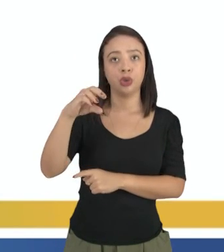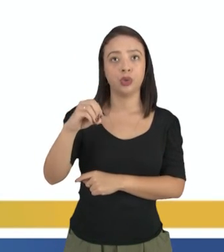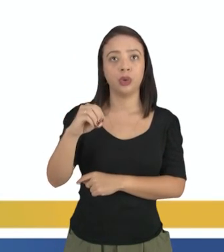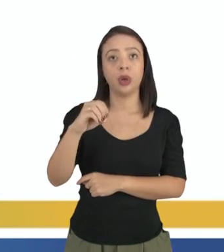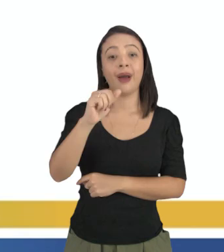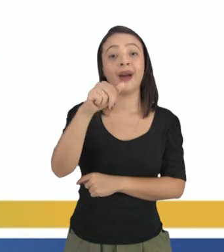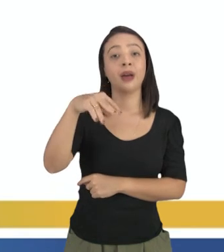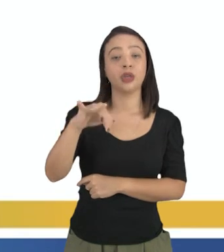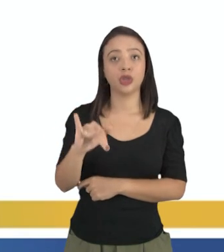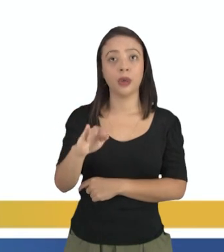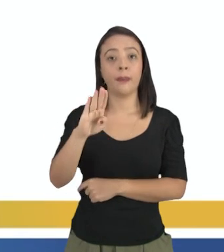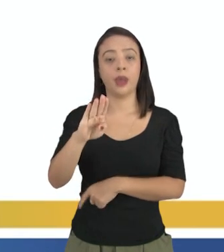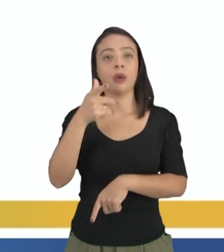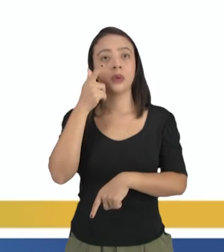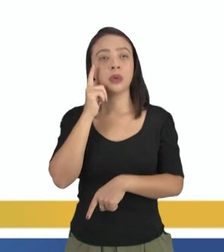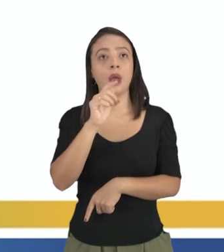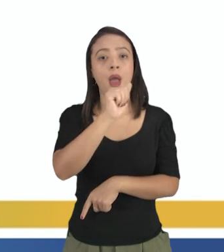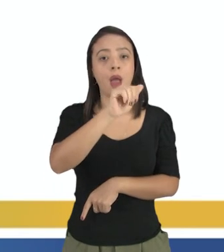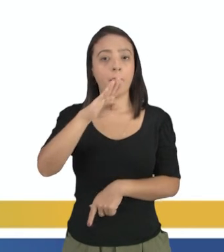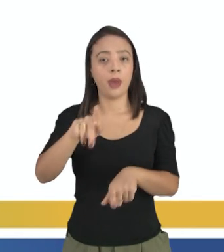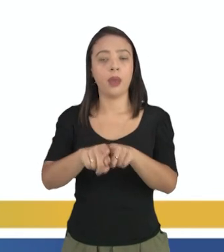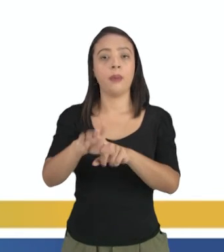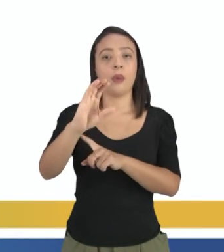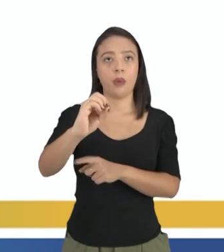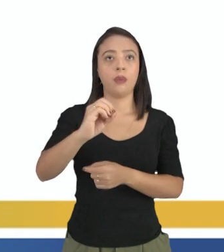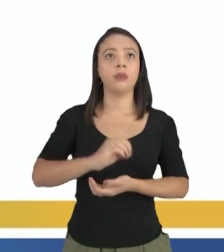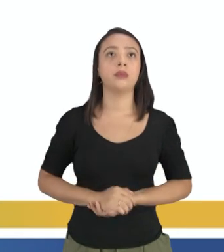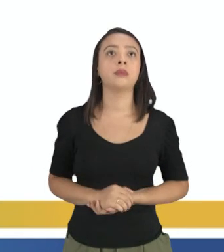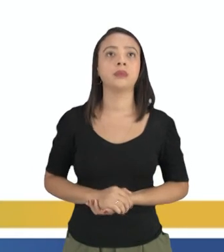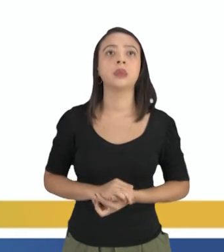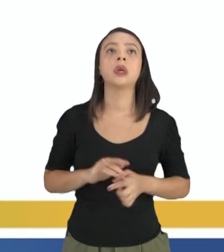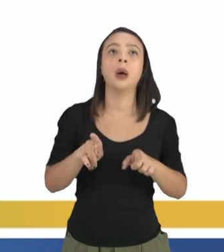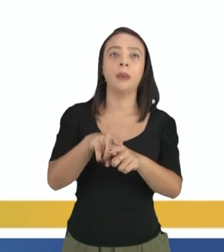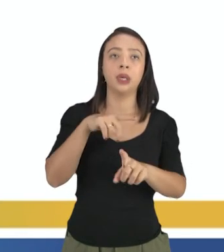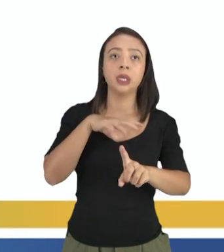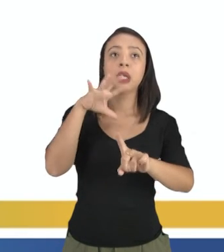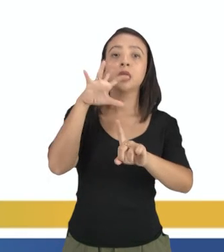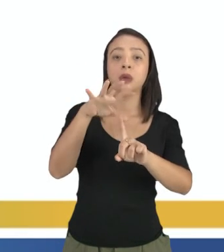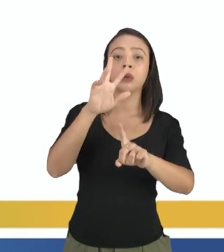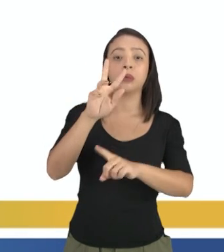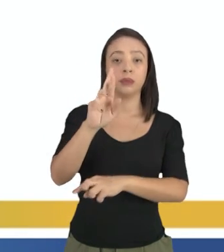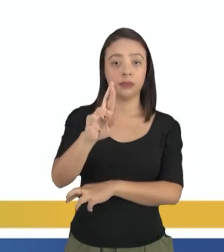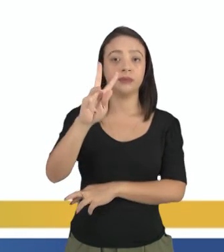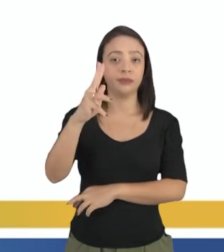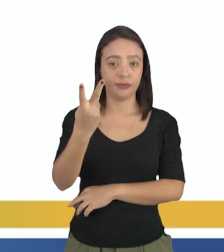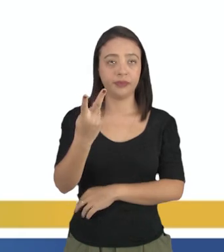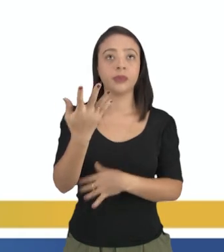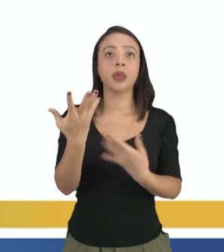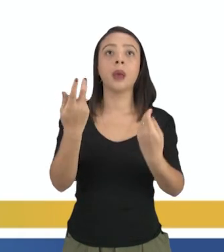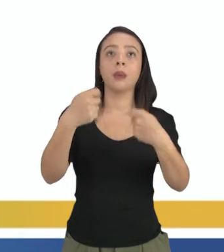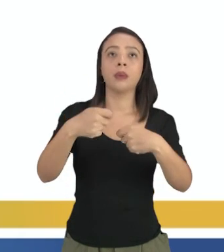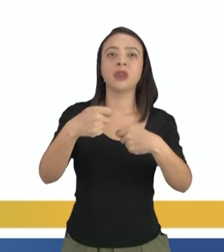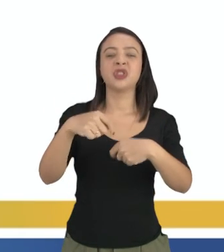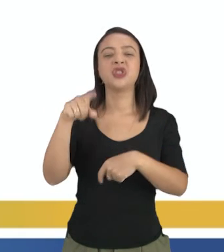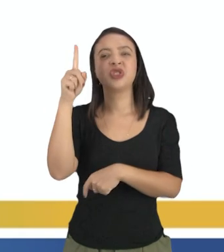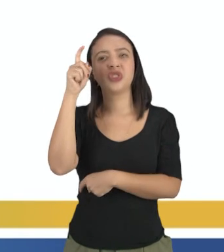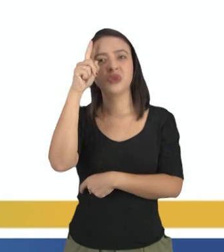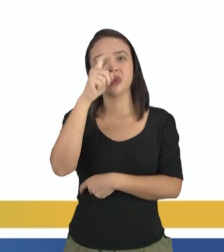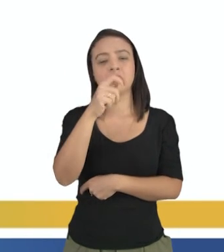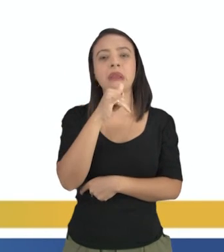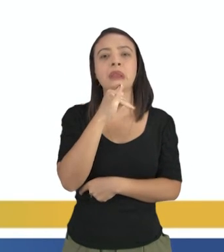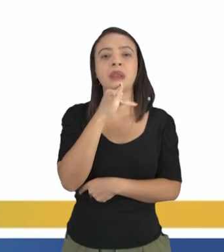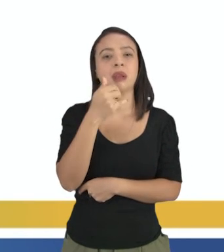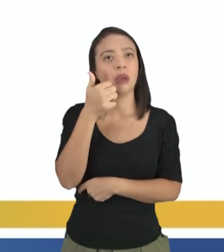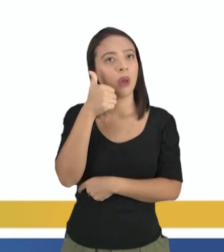B, AB e O. E nós temos também o fator RH, que pode ser complicado quando uma